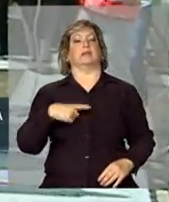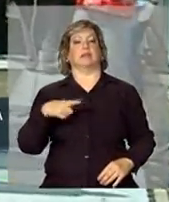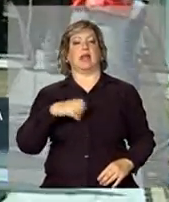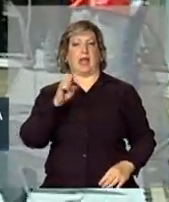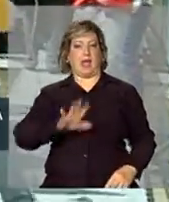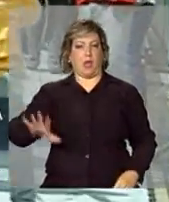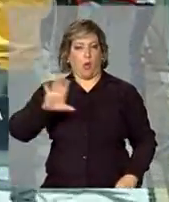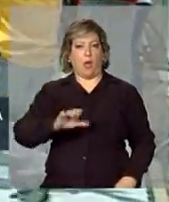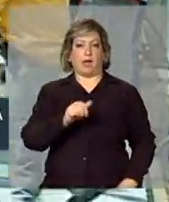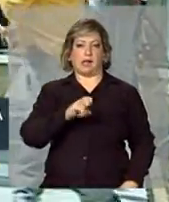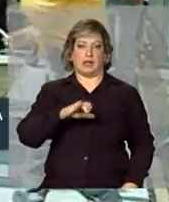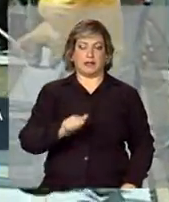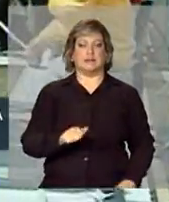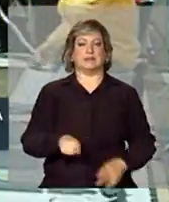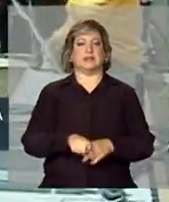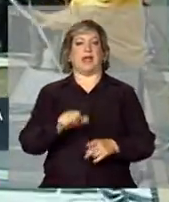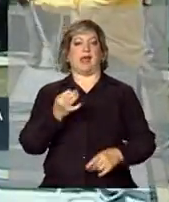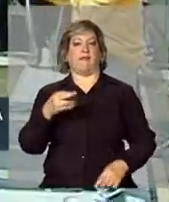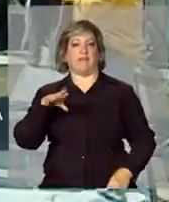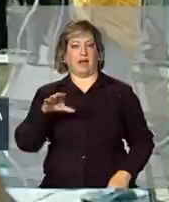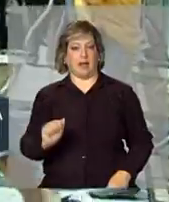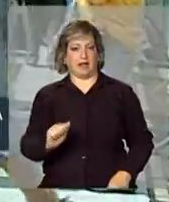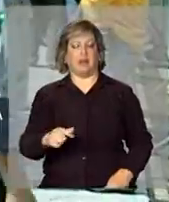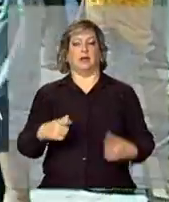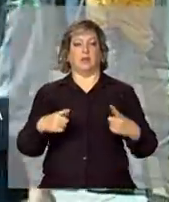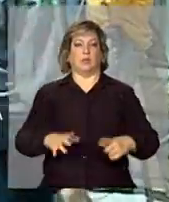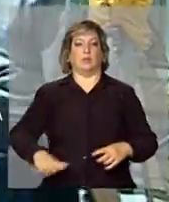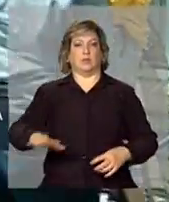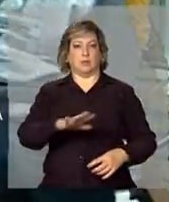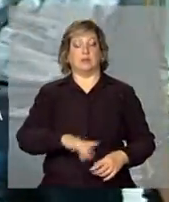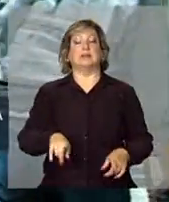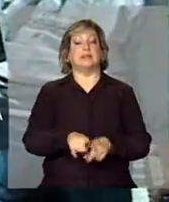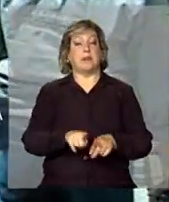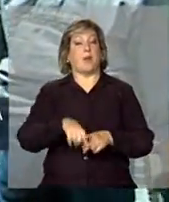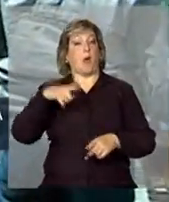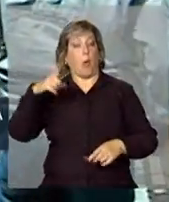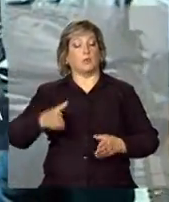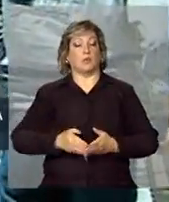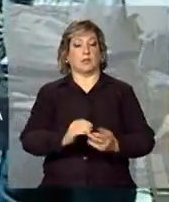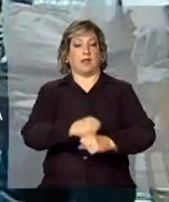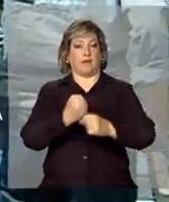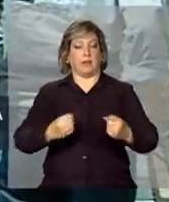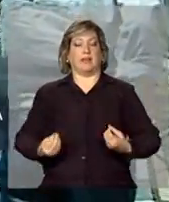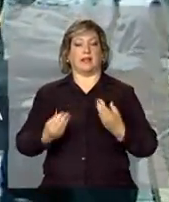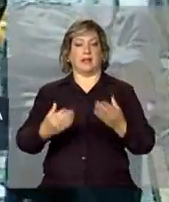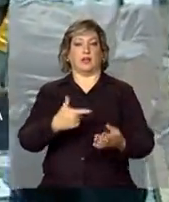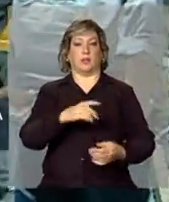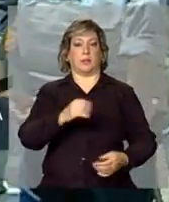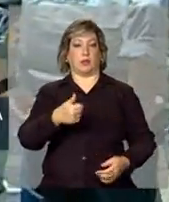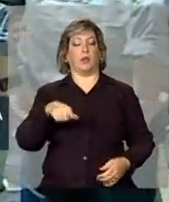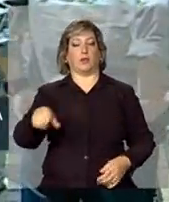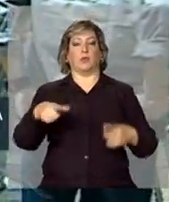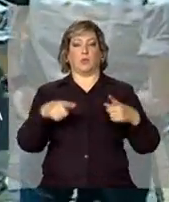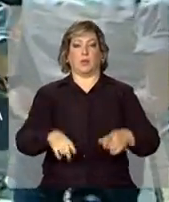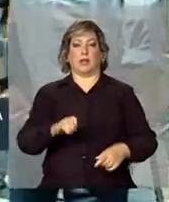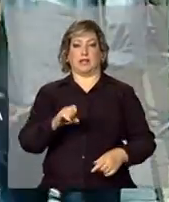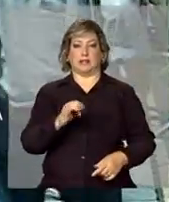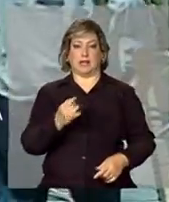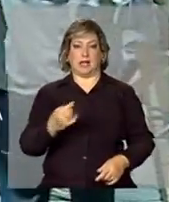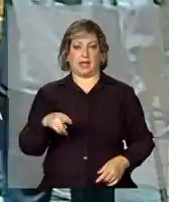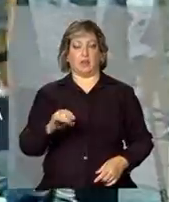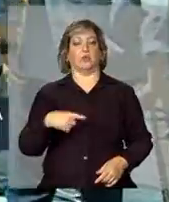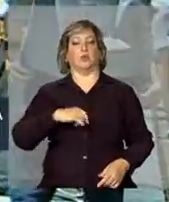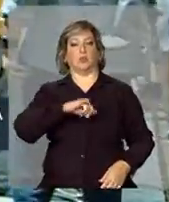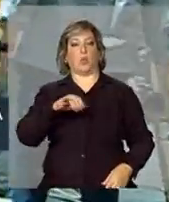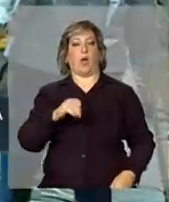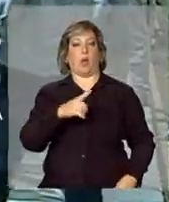Ásia e África bem como outro vio foi entregue em 2012 pelo Estaleiro o João